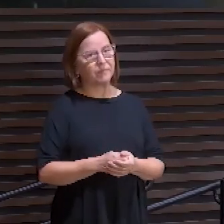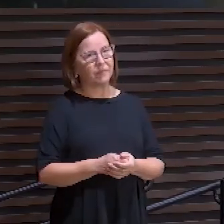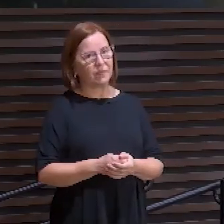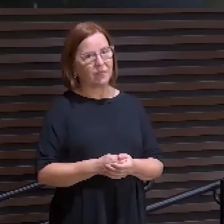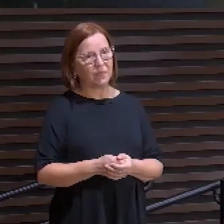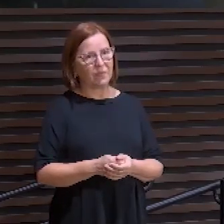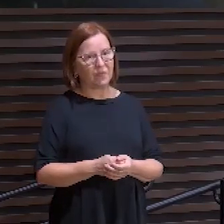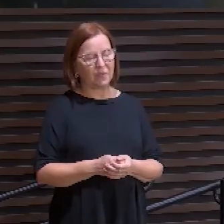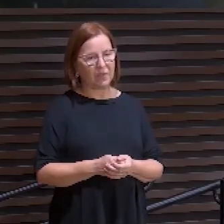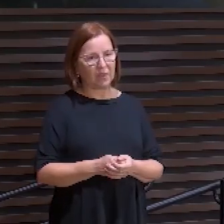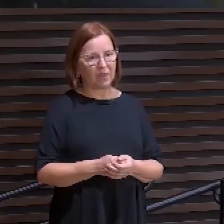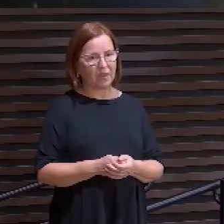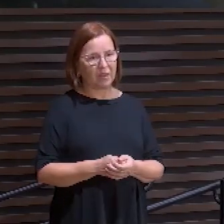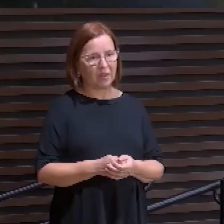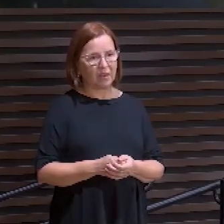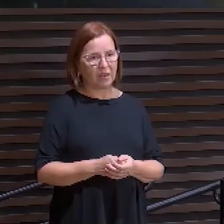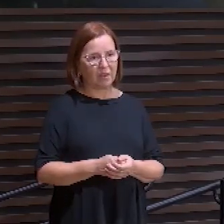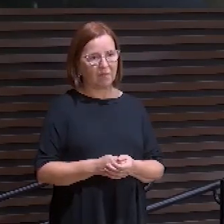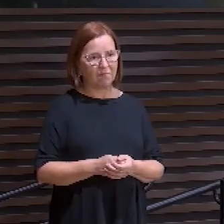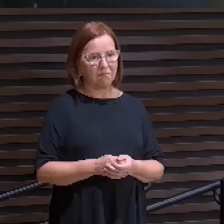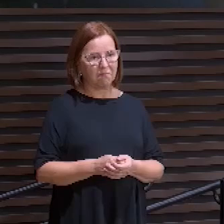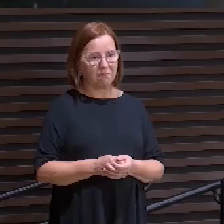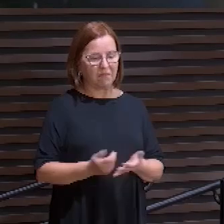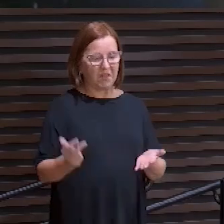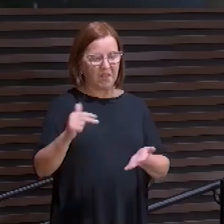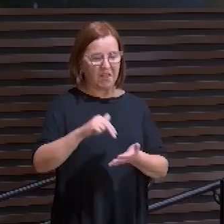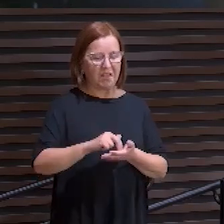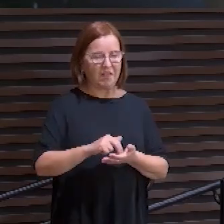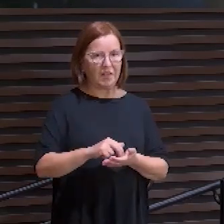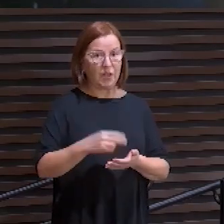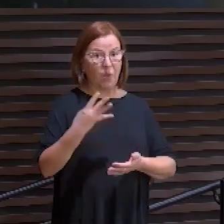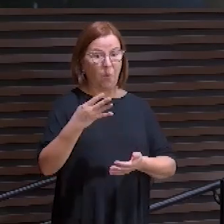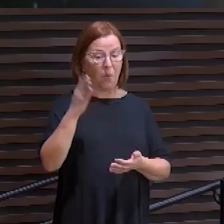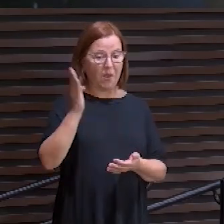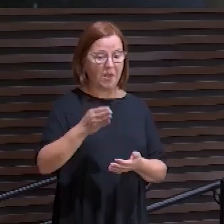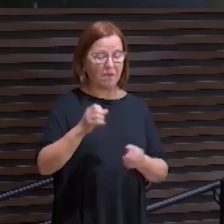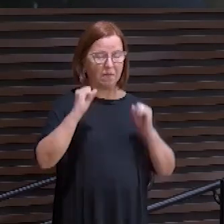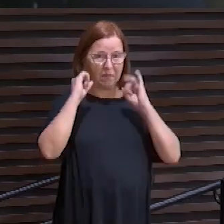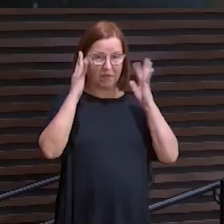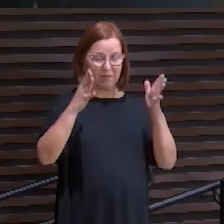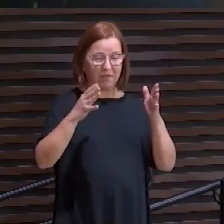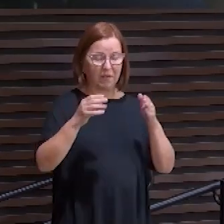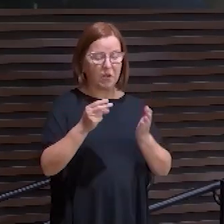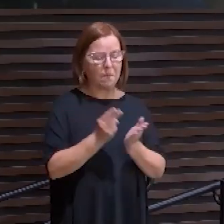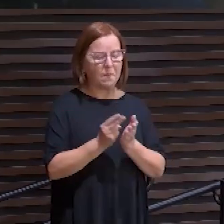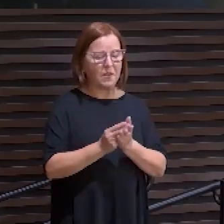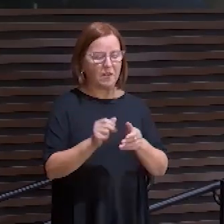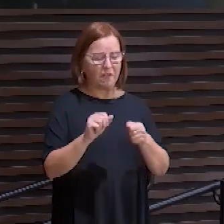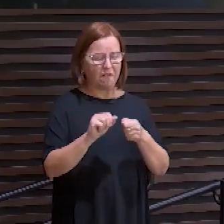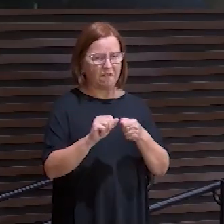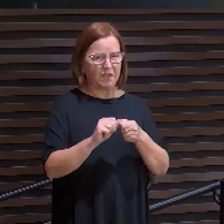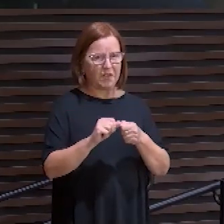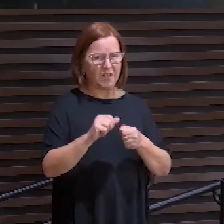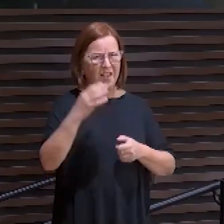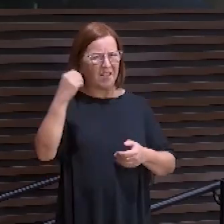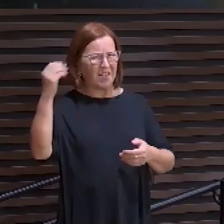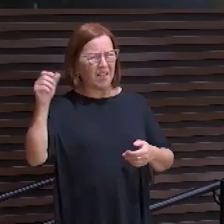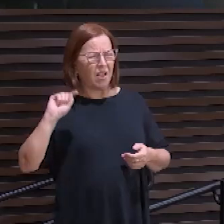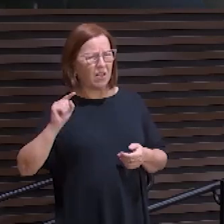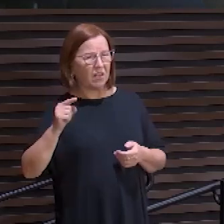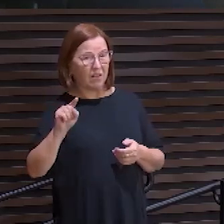levantando-se 4:30 da manhã, apesar de fazer extensas viagens, apesar